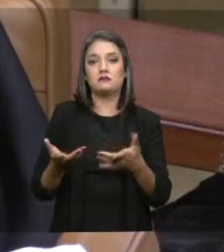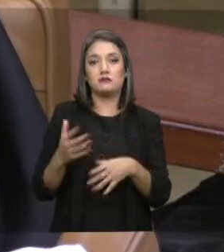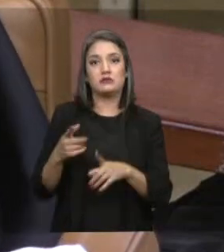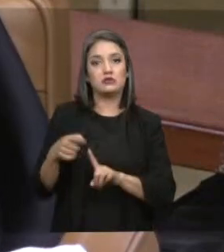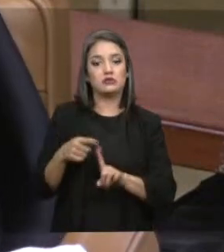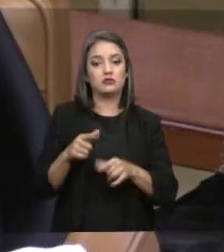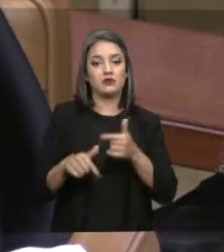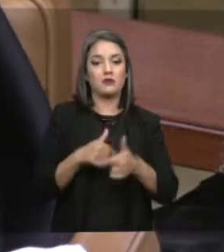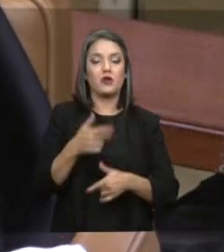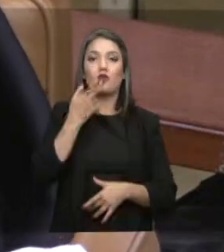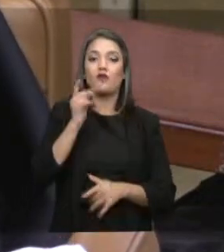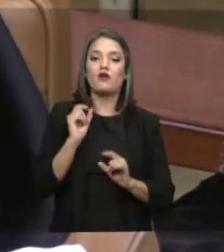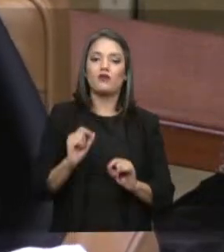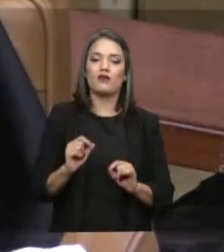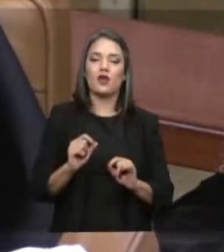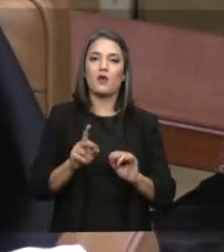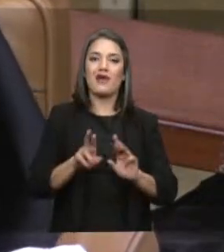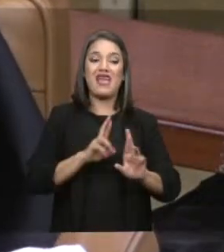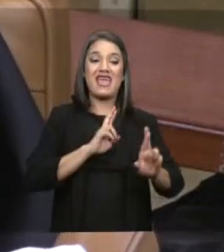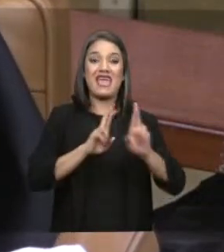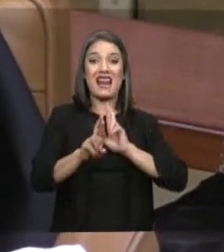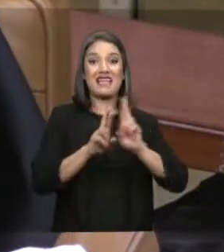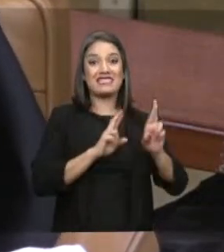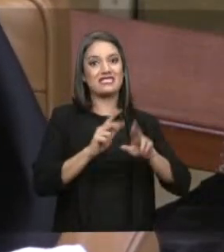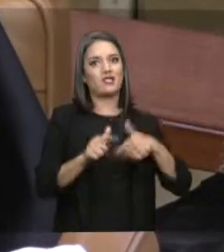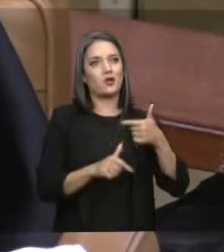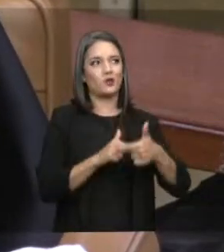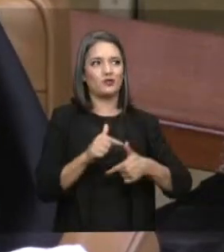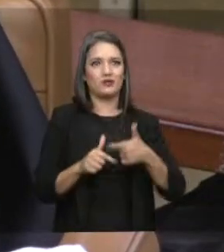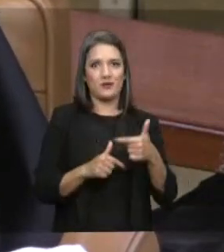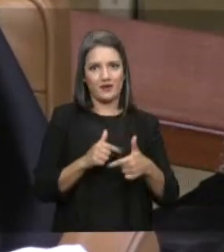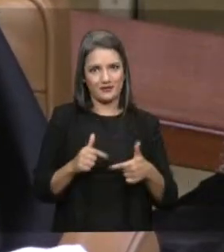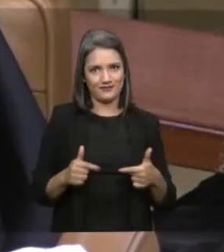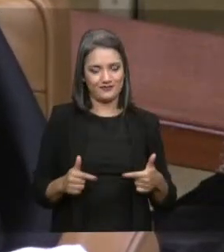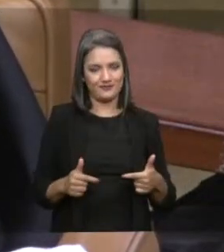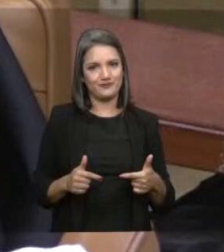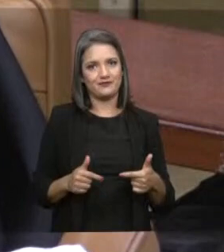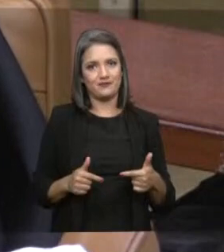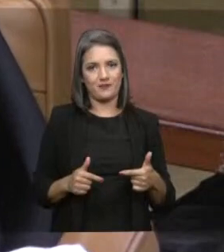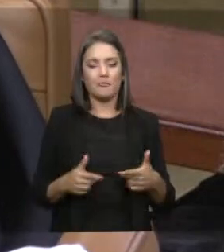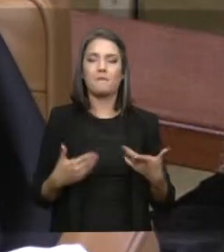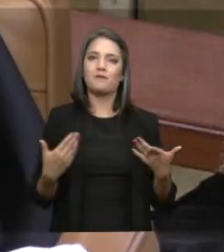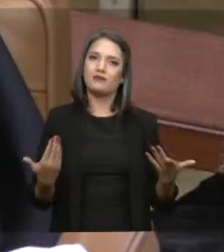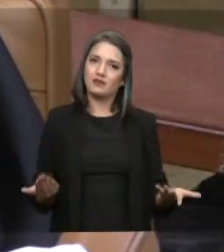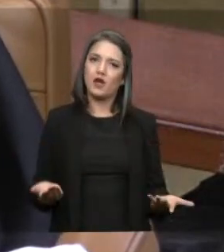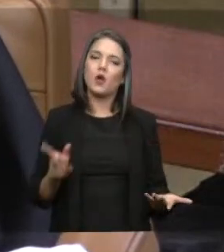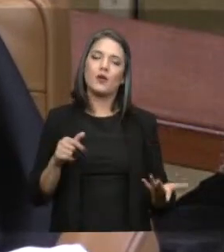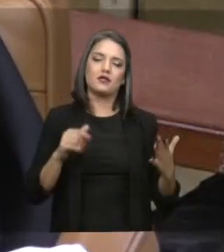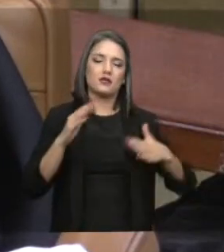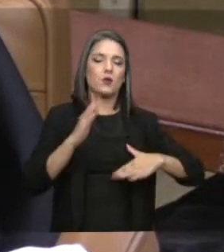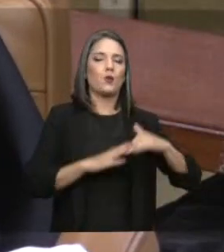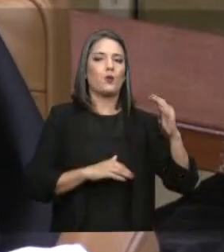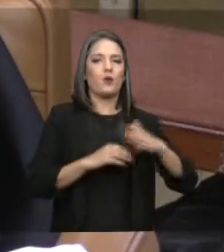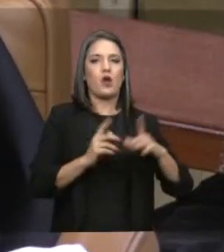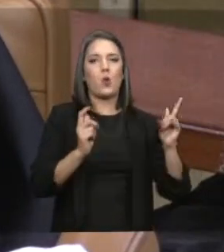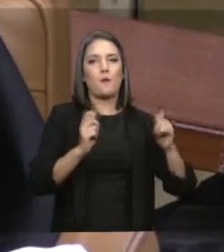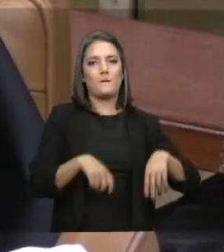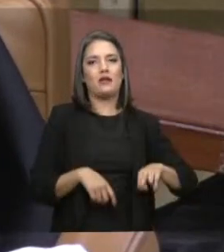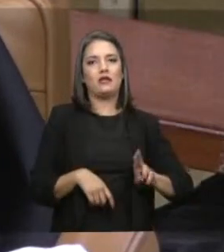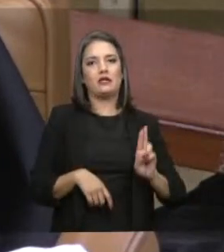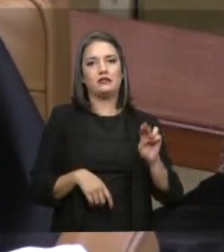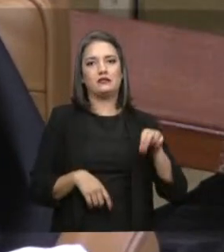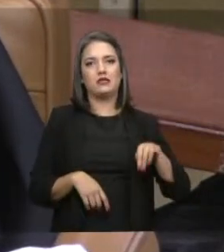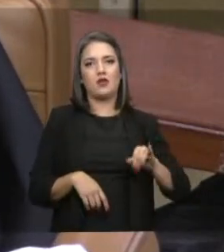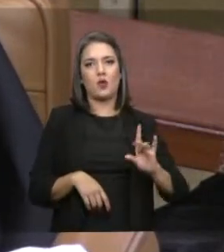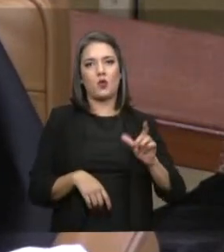disciplinava relação de trabalho e ali sim invadindo a esfera de competência